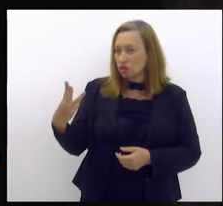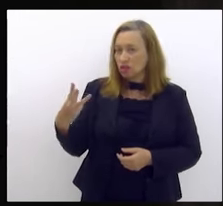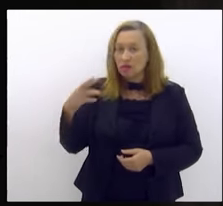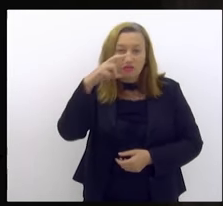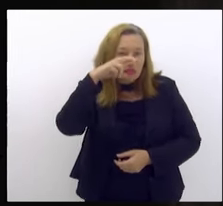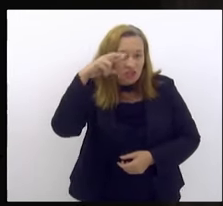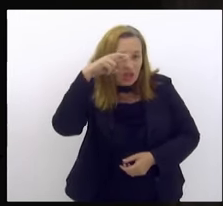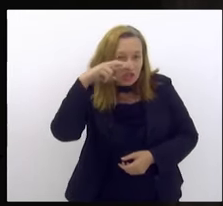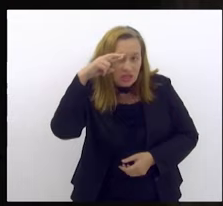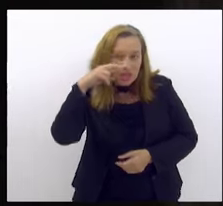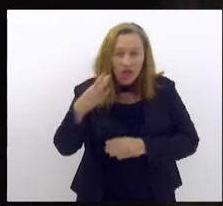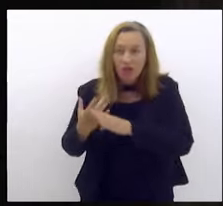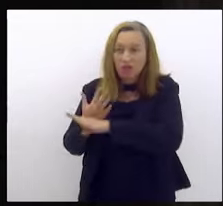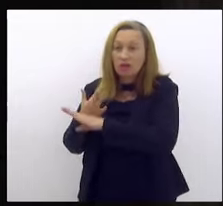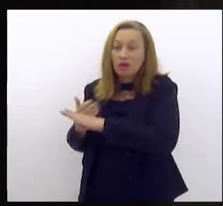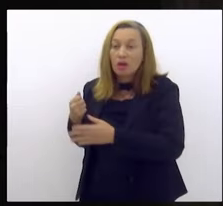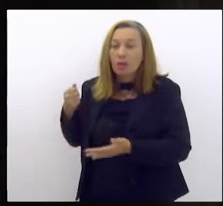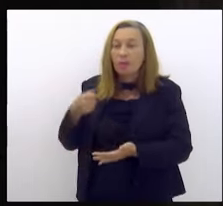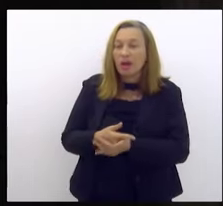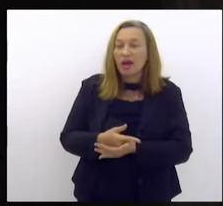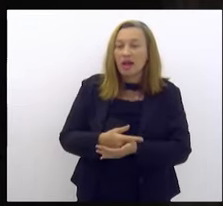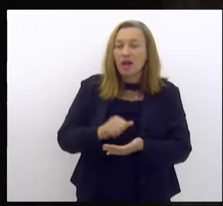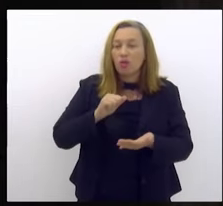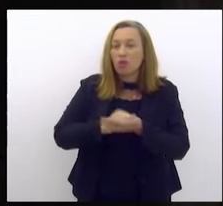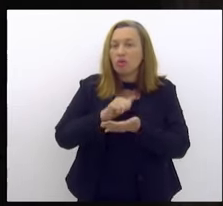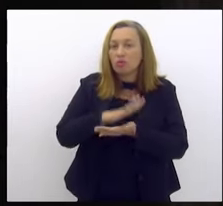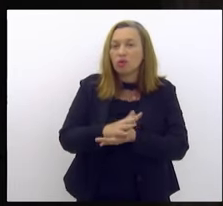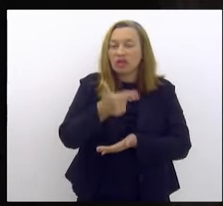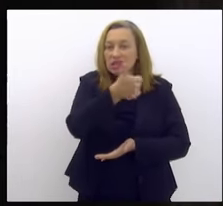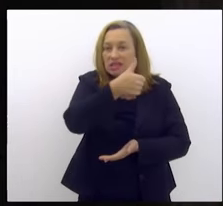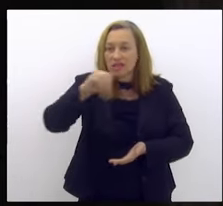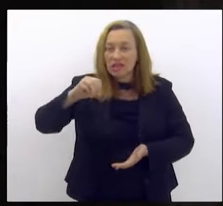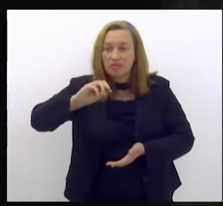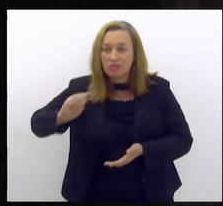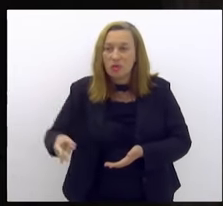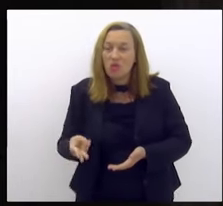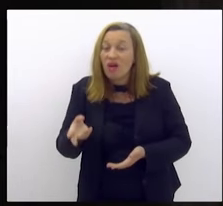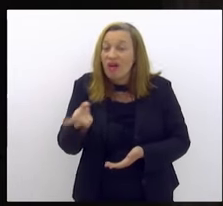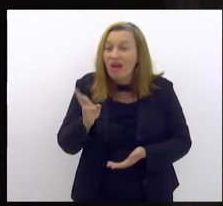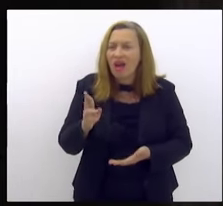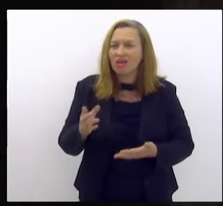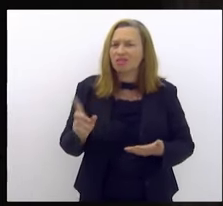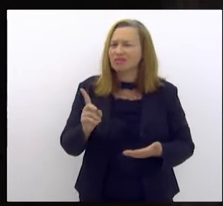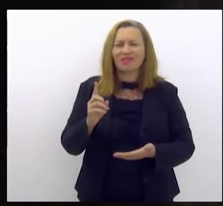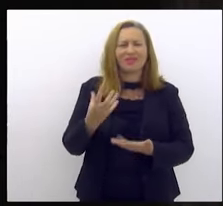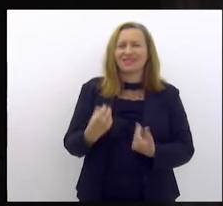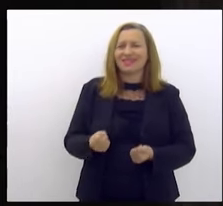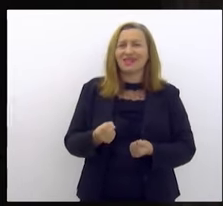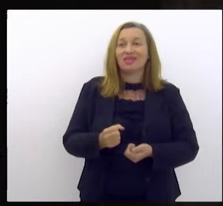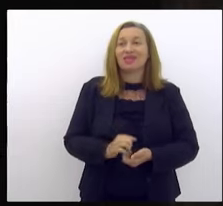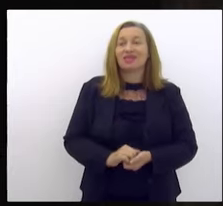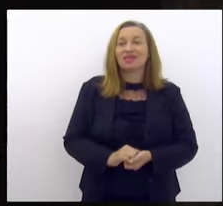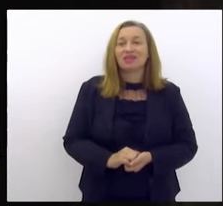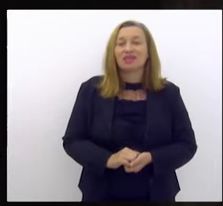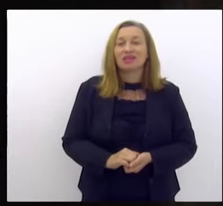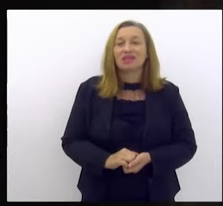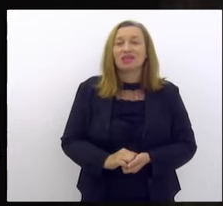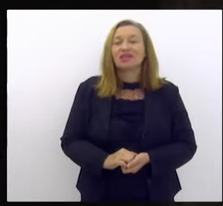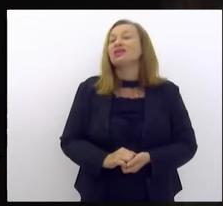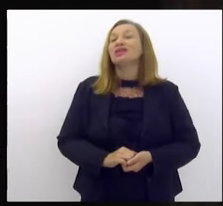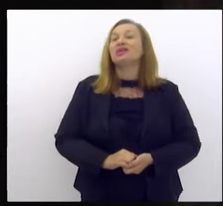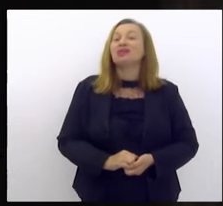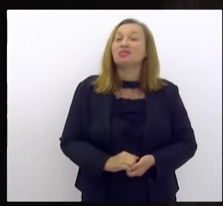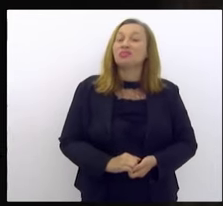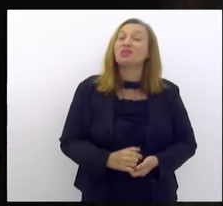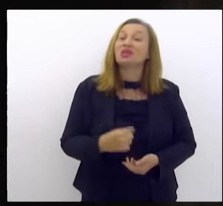UERJ, nós vamos pagar uma multa de 100 mil reais. Inaceitável, pô. Inaceitável. E em público aqui, durante